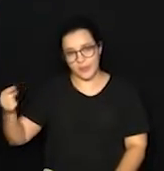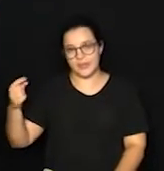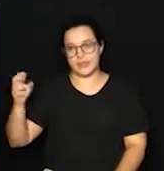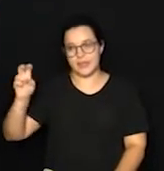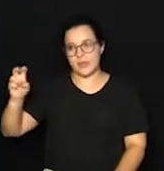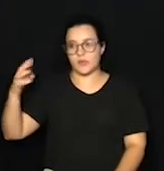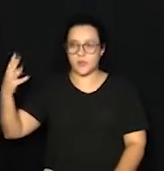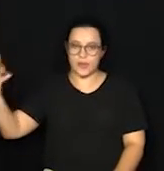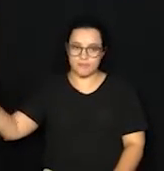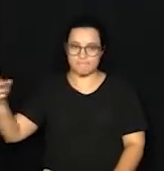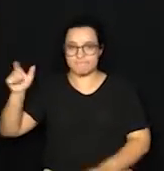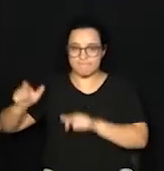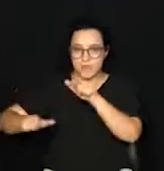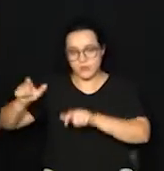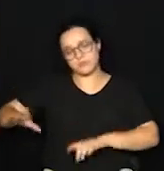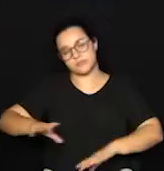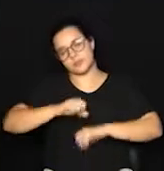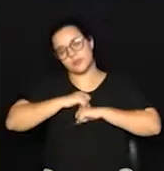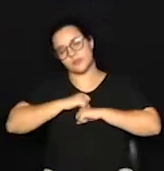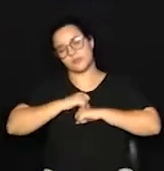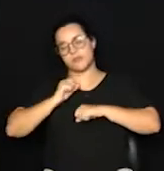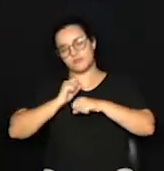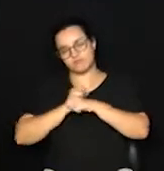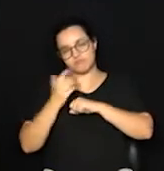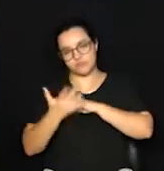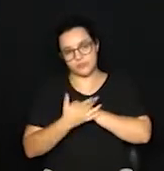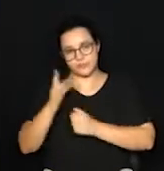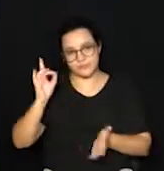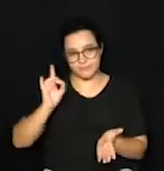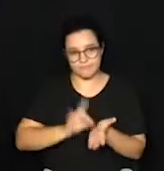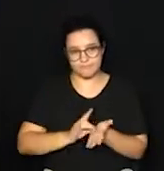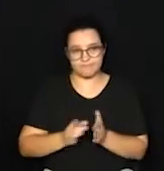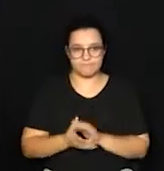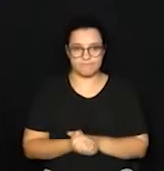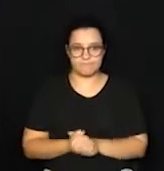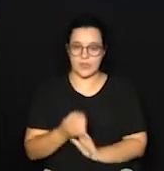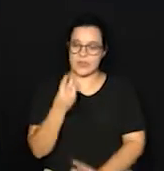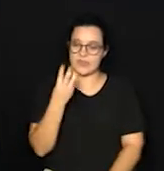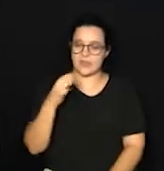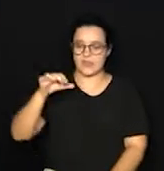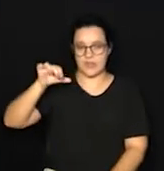1.118.544 pessoas afetadas pelo novo coronavírus.